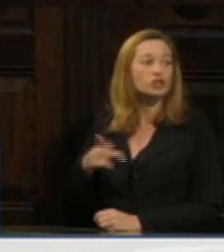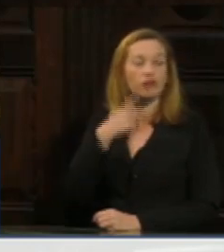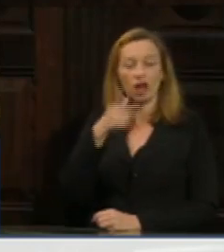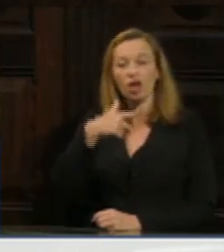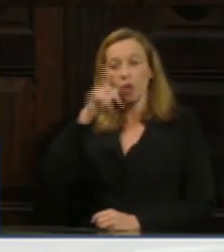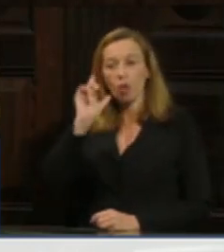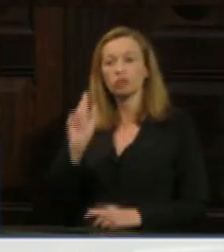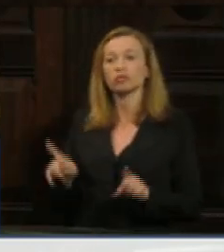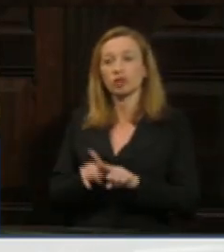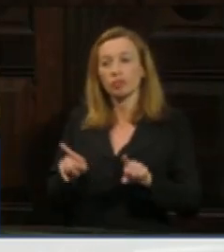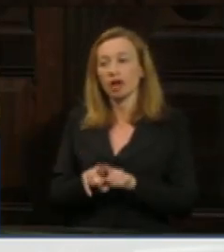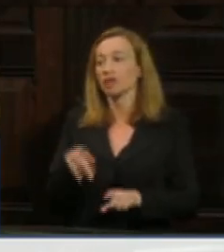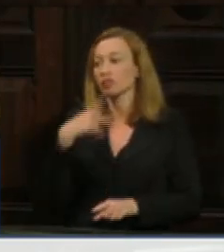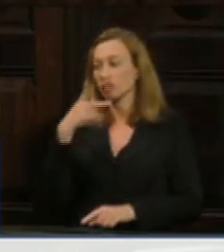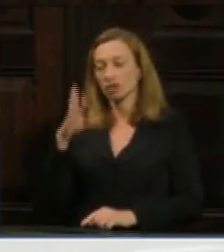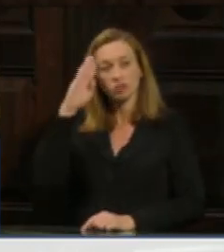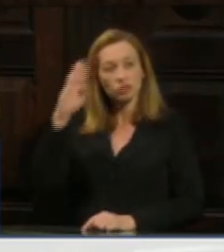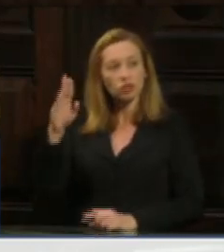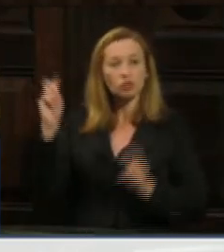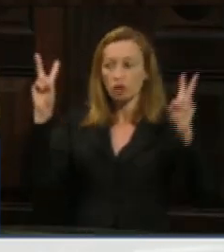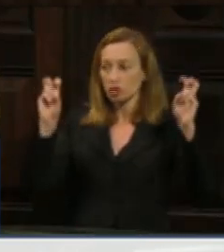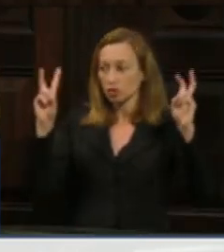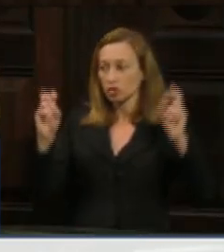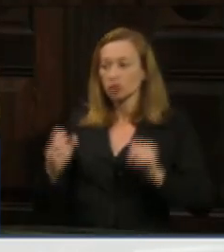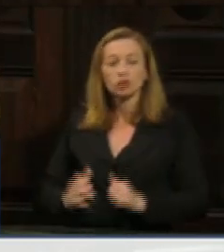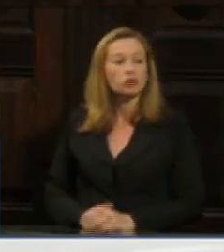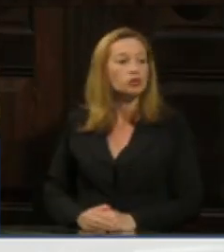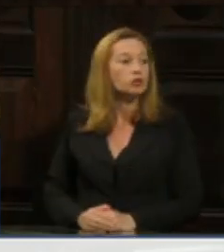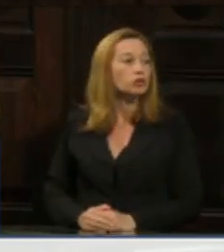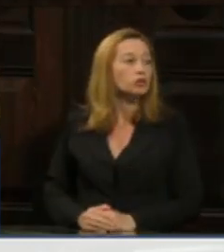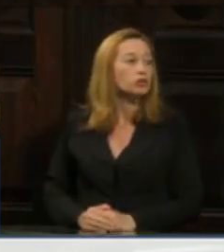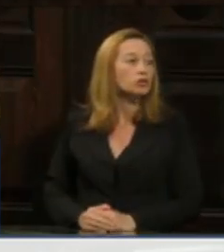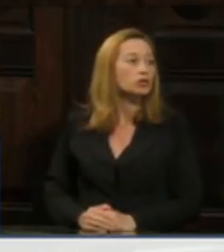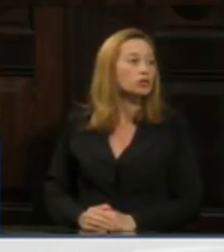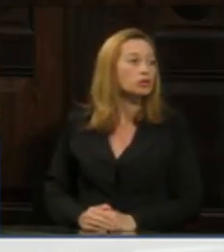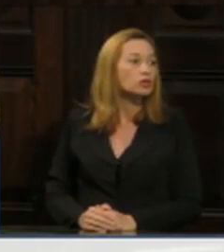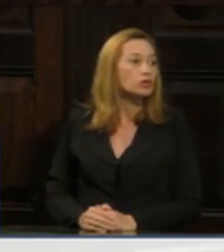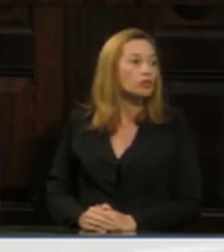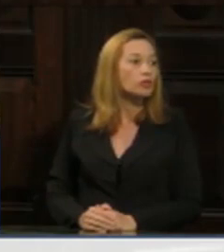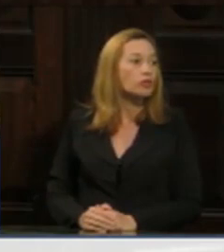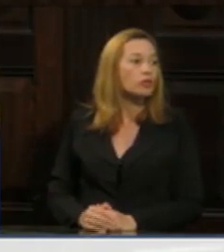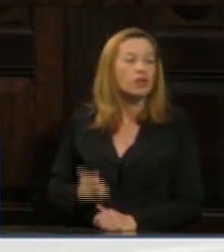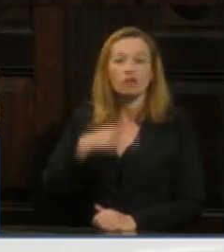respeito à malversação de recursos, a, enfim, problemas de ilícitos envolvendo